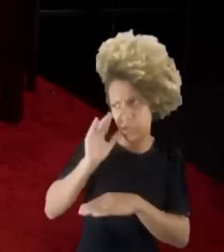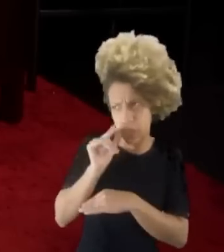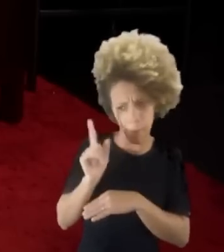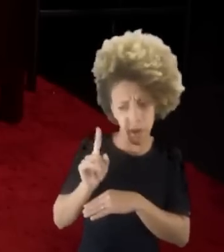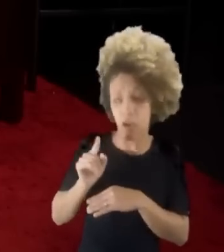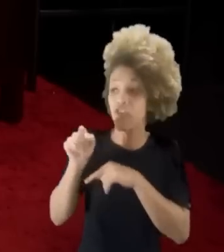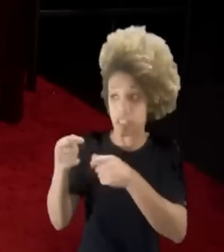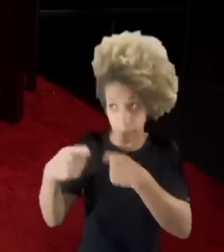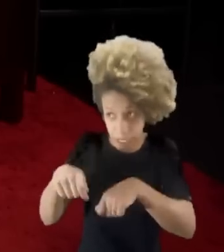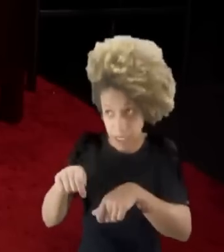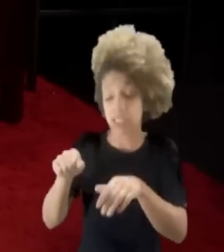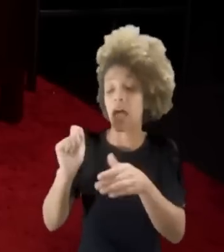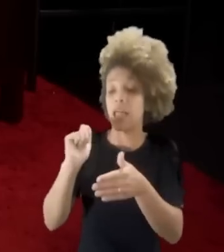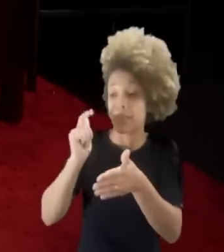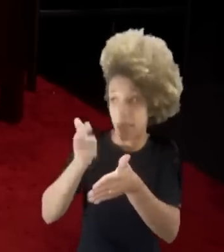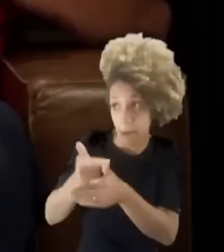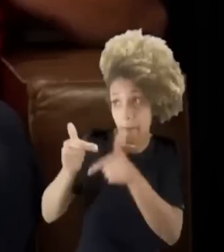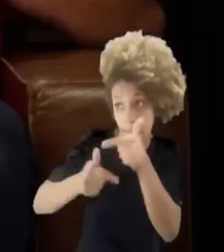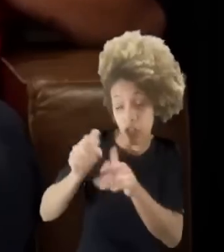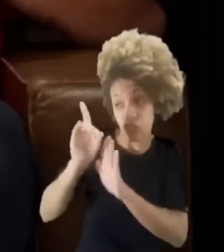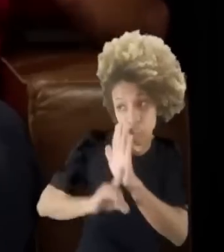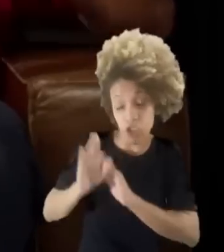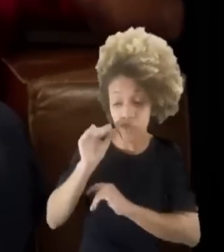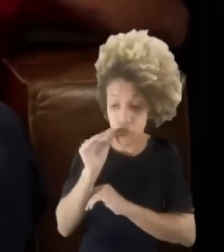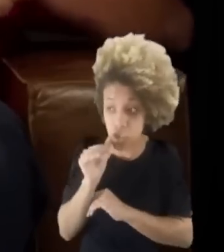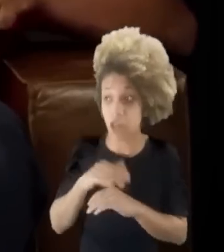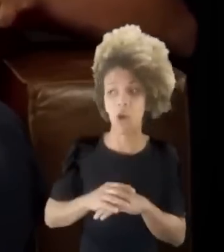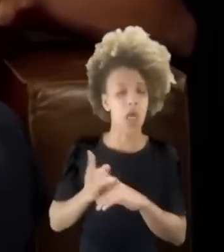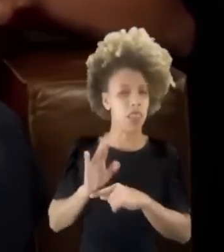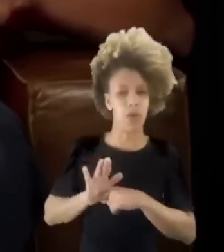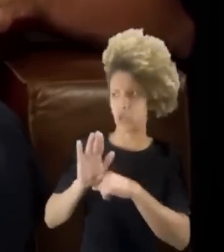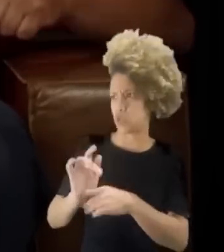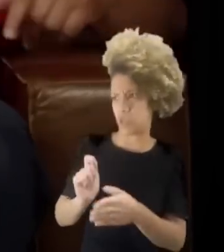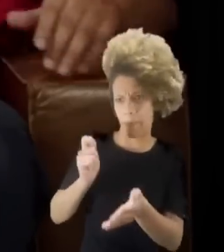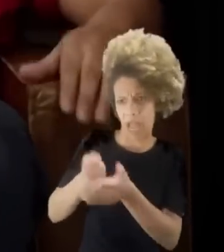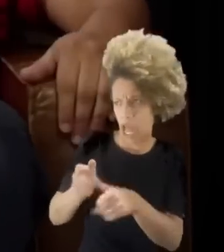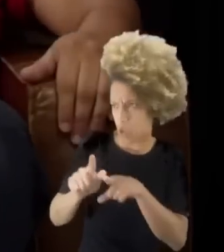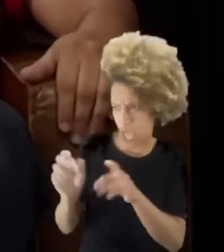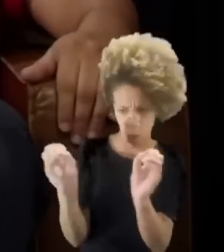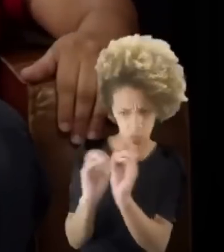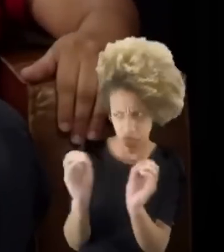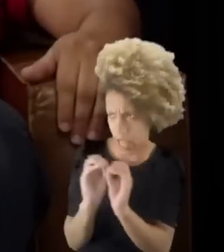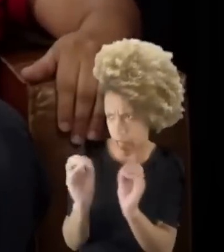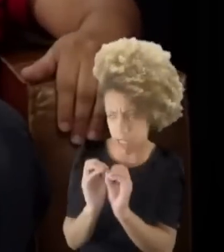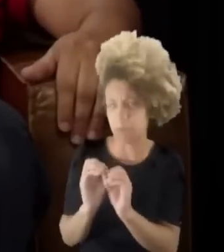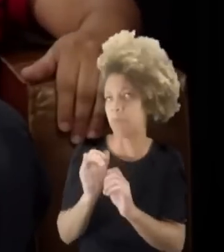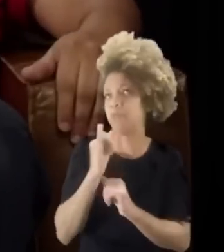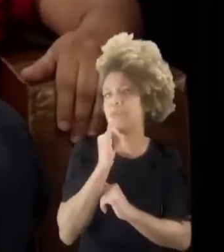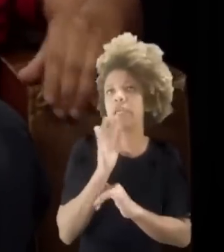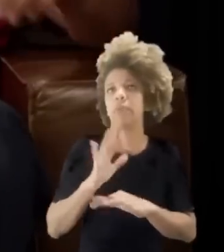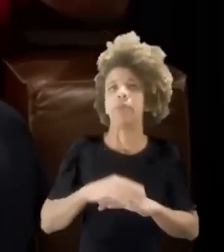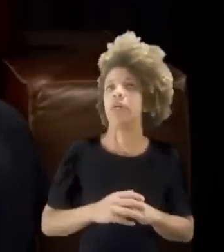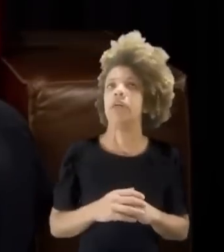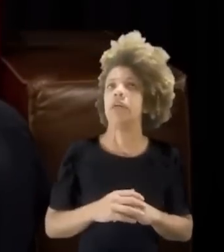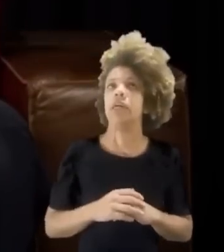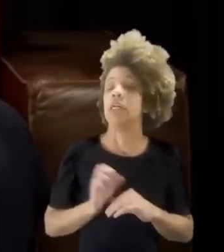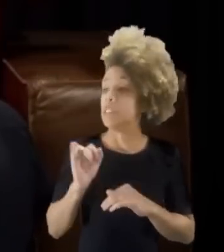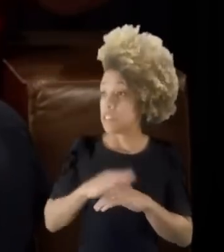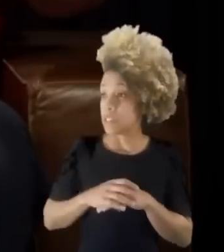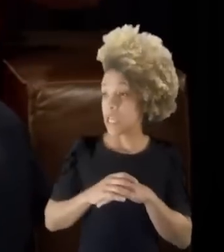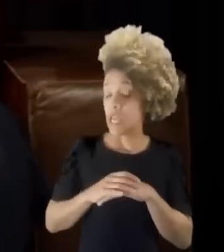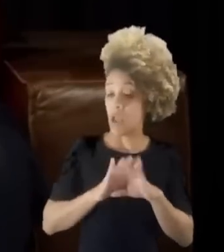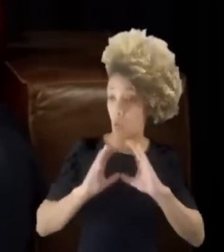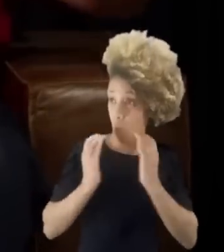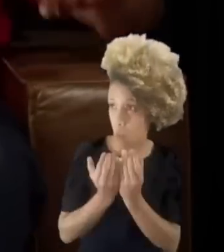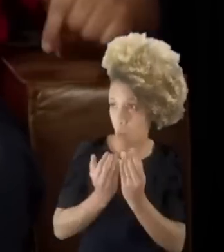você trabalha a pagar direito pros seus trabalhador ela não ajuda ela não te paga o aluguel se a se a vamos lá a o órgão